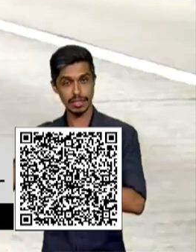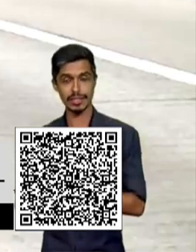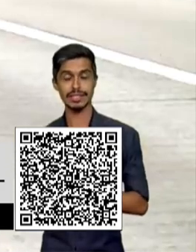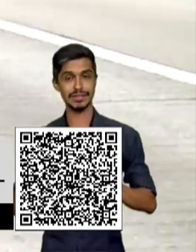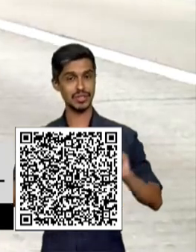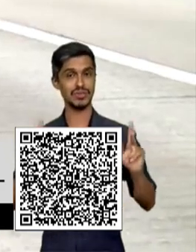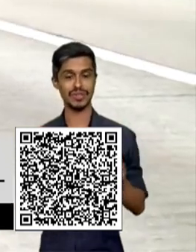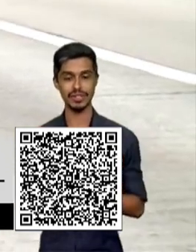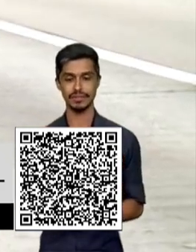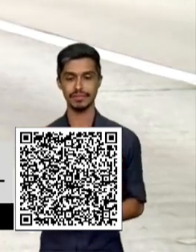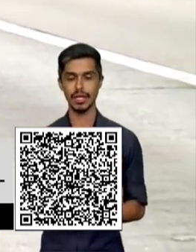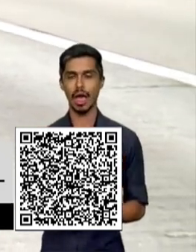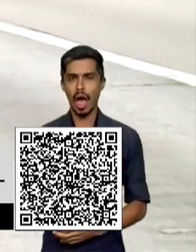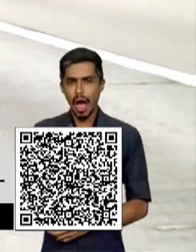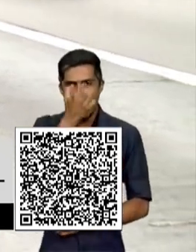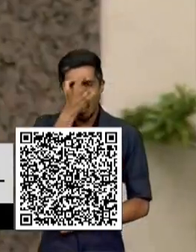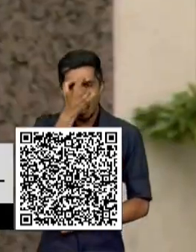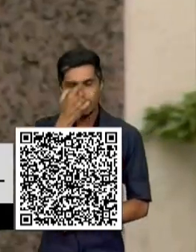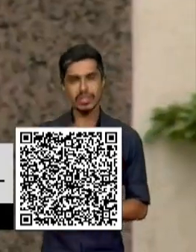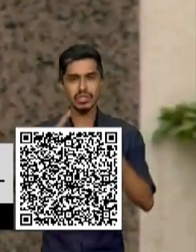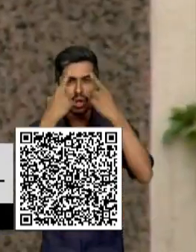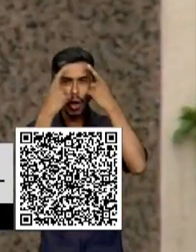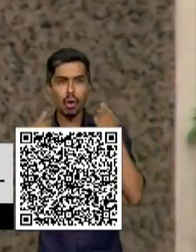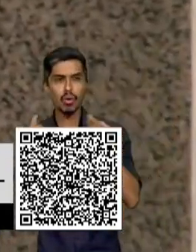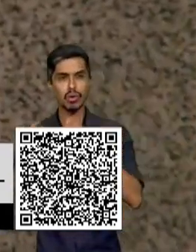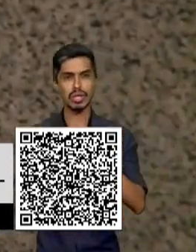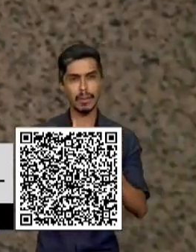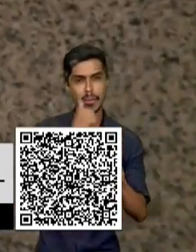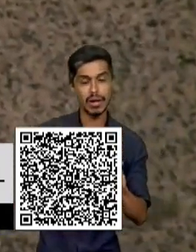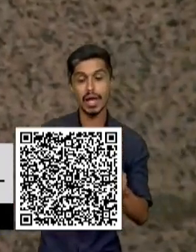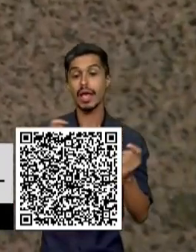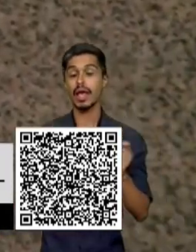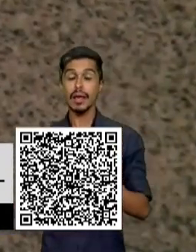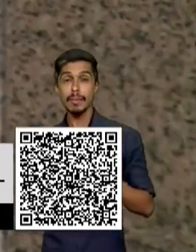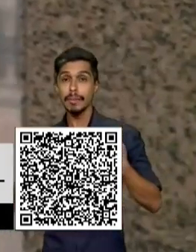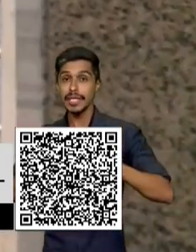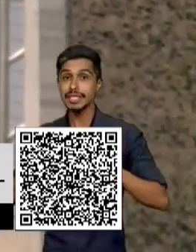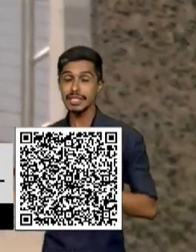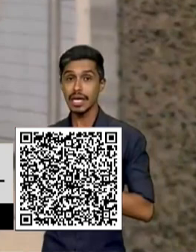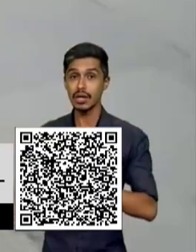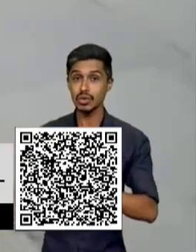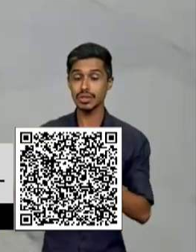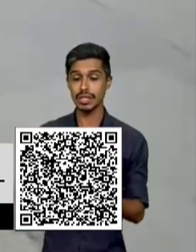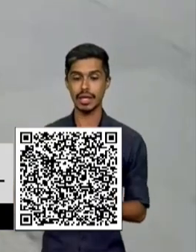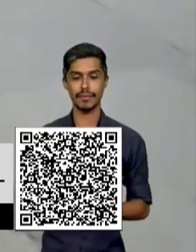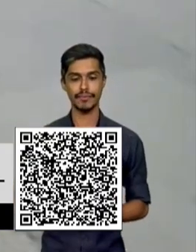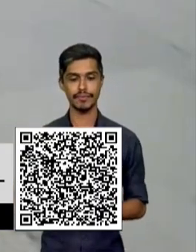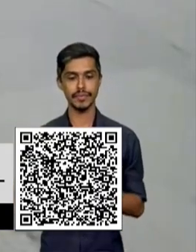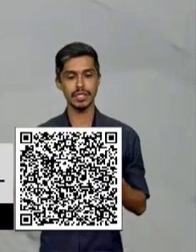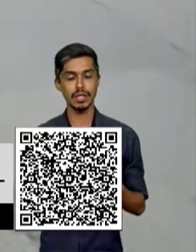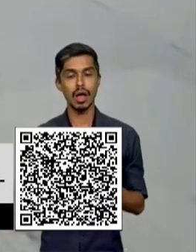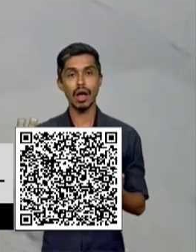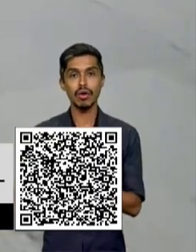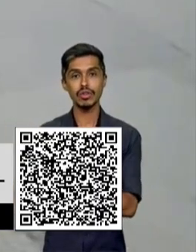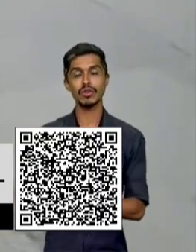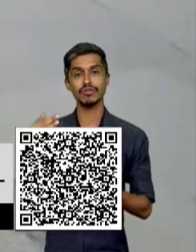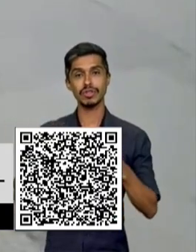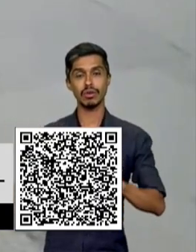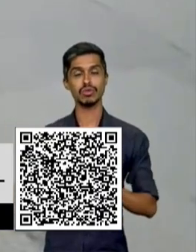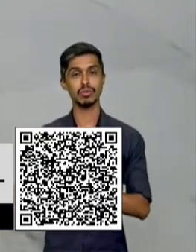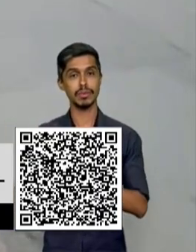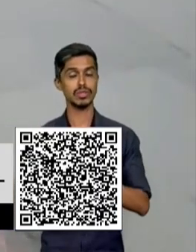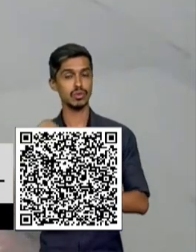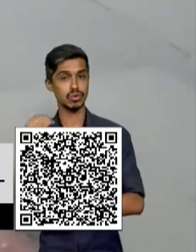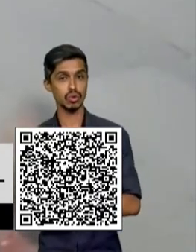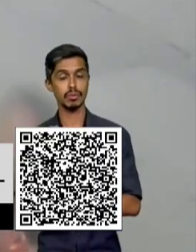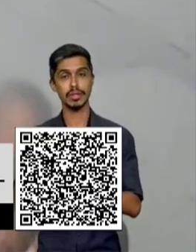país. A conscientização sobre a violência contra a mulher pode ajudar a evitar novos casos. É o que aconteceu no final de outubro,